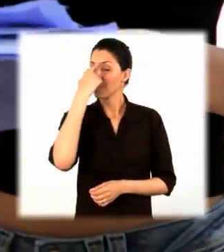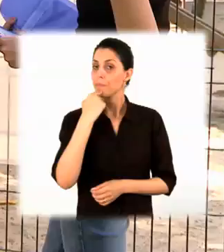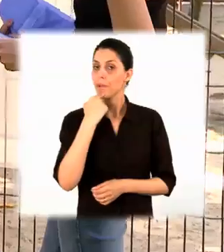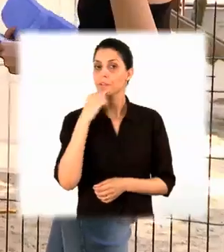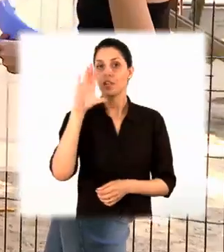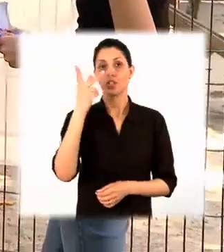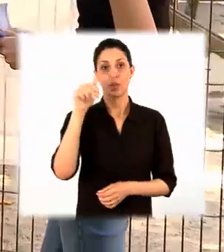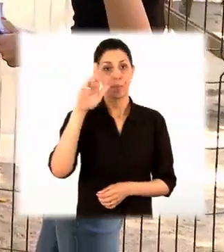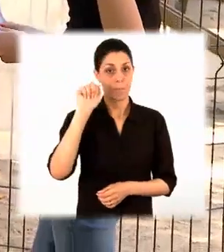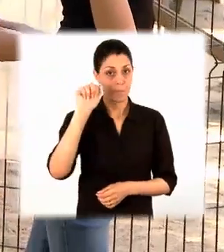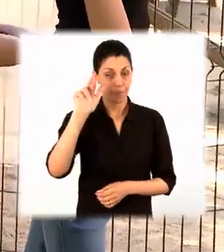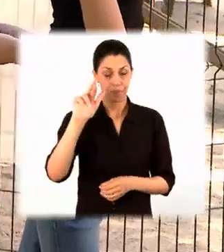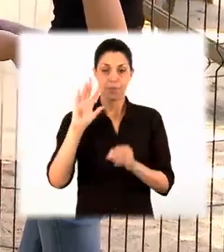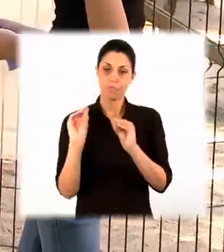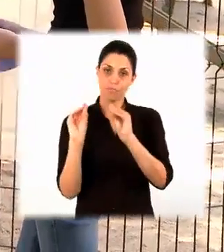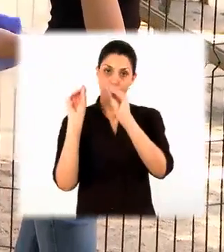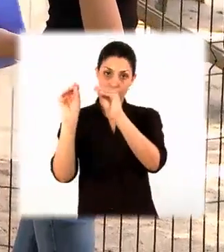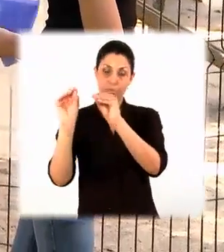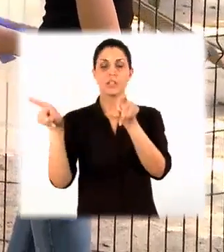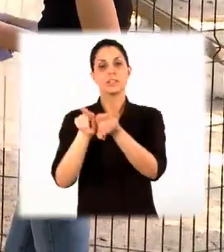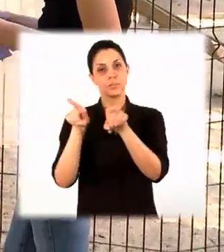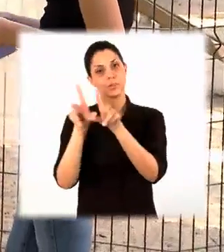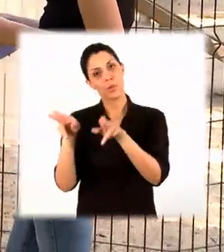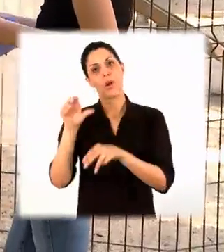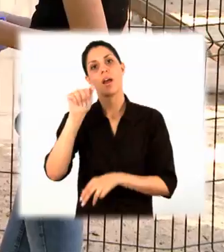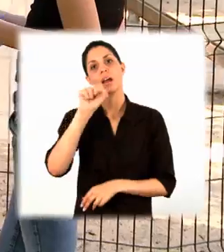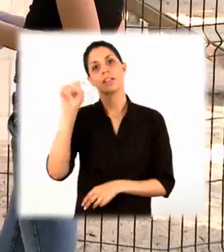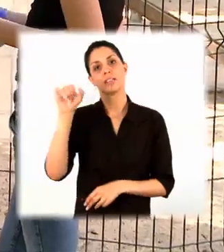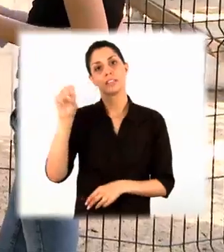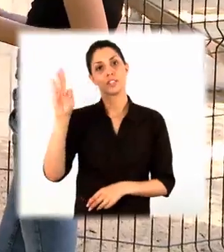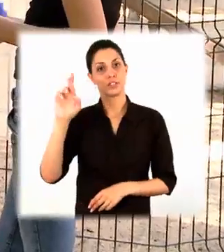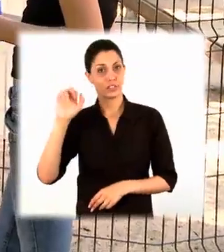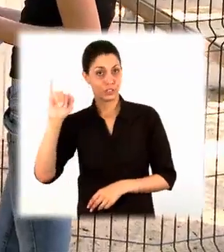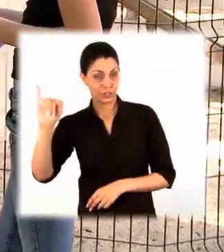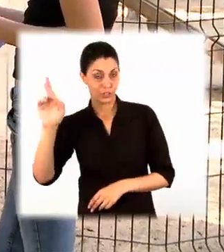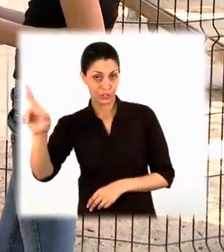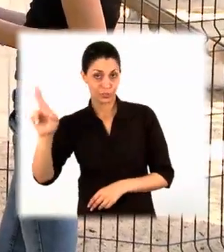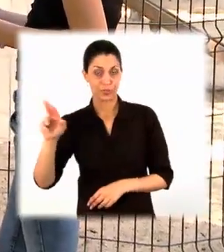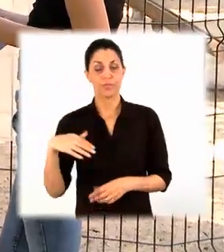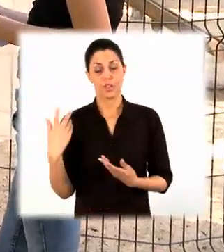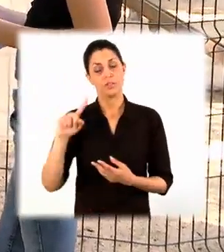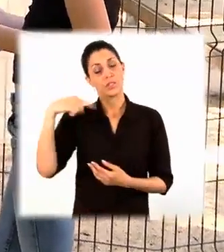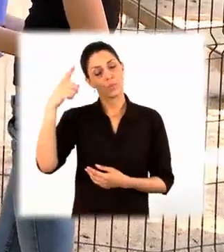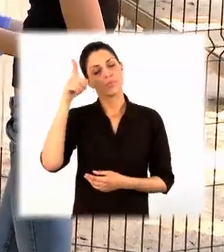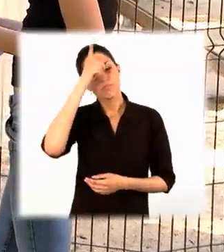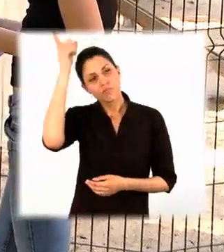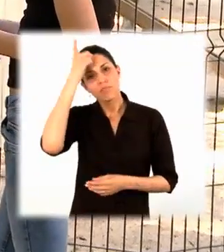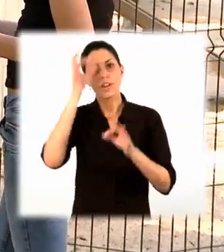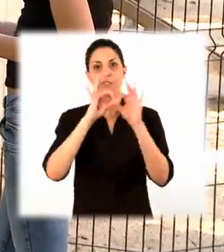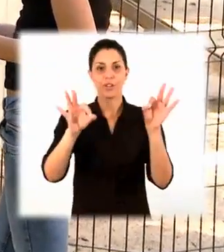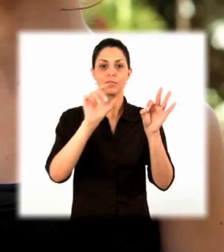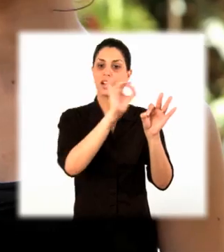para chamar, fixa ela aqui e o mesmo com assistir, aqui. E aí depois eu quero que você crie uma frase